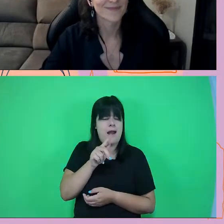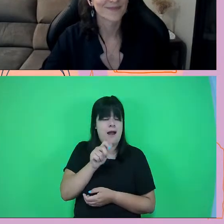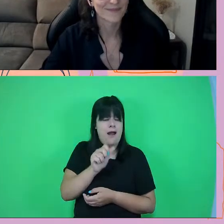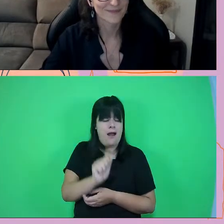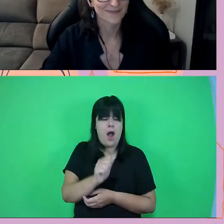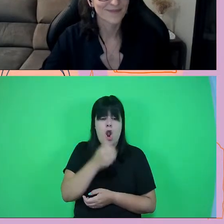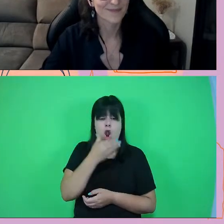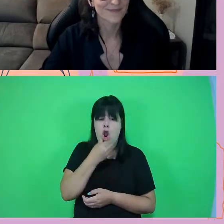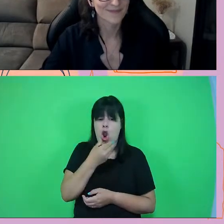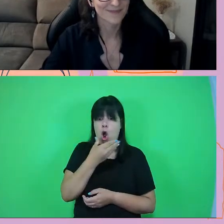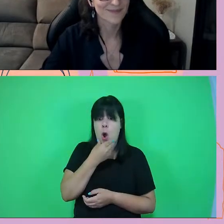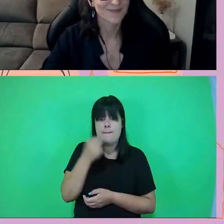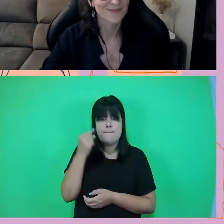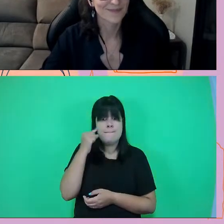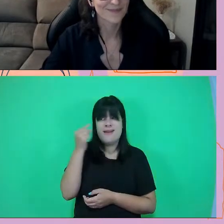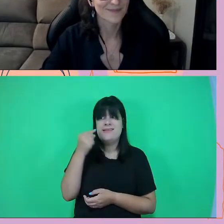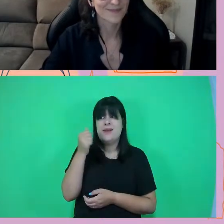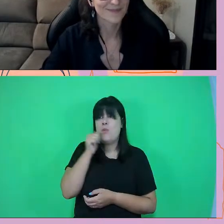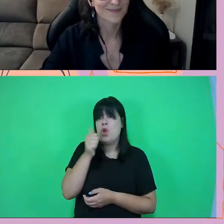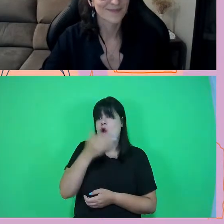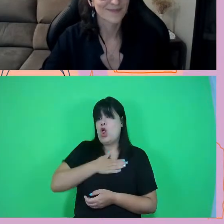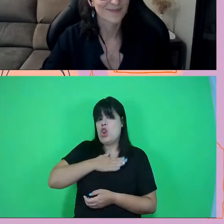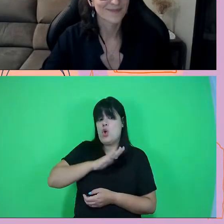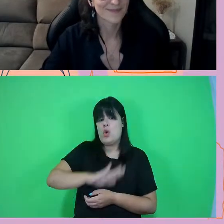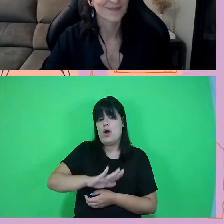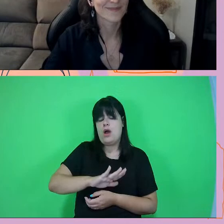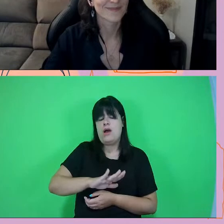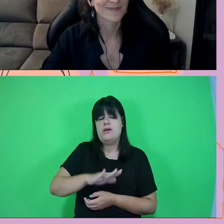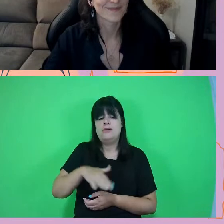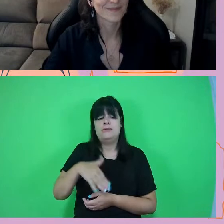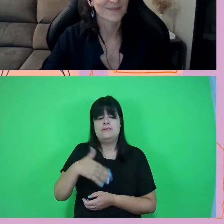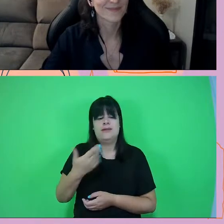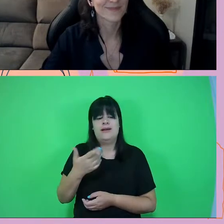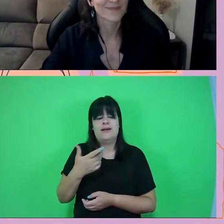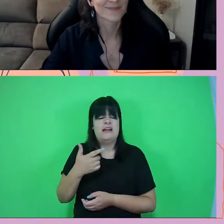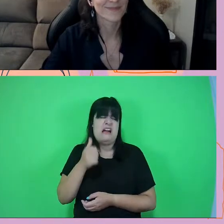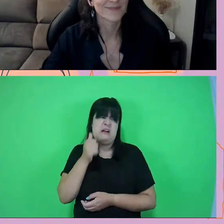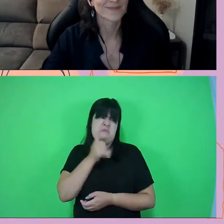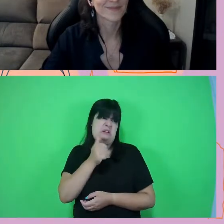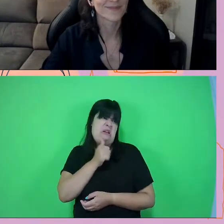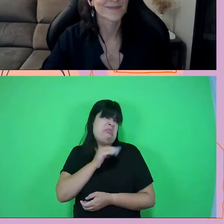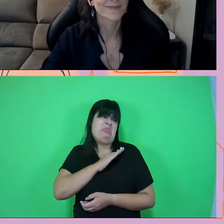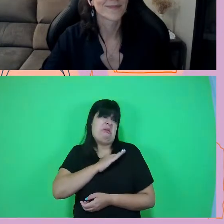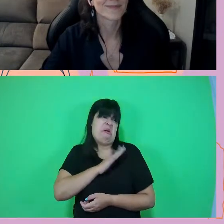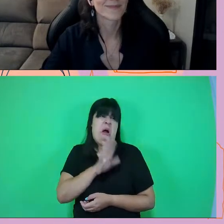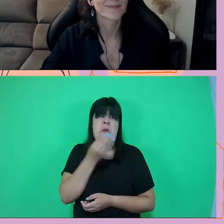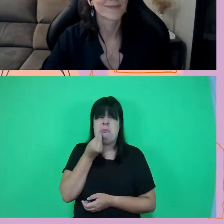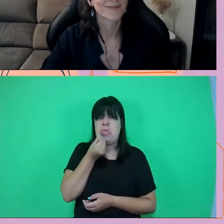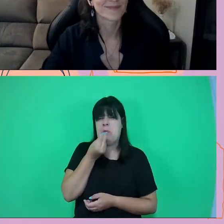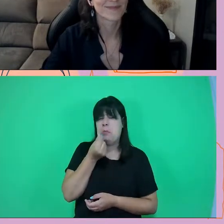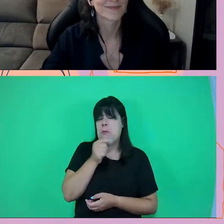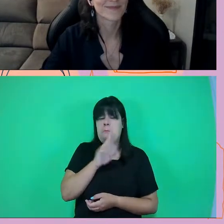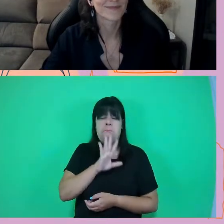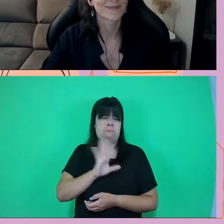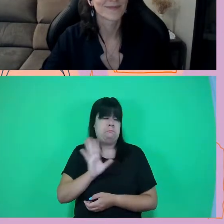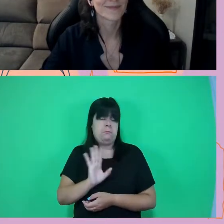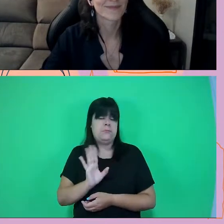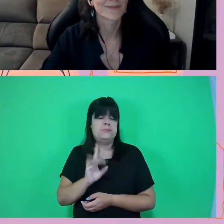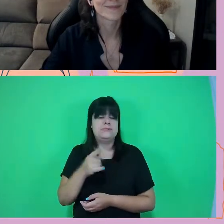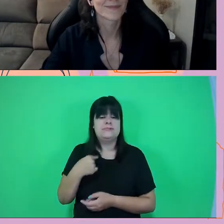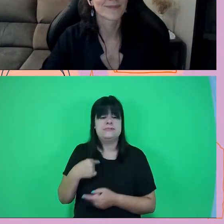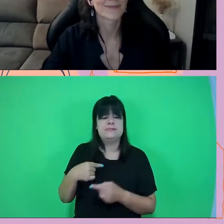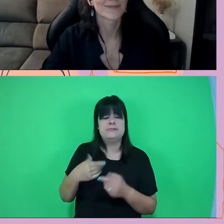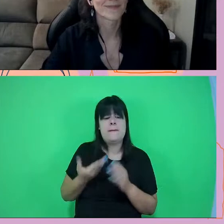caras acham que a gente não gosta, mas os caras acham que a gente não tolera aquele sabor, né? E quanto